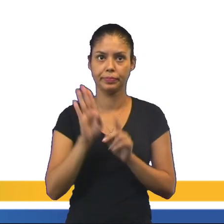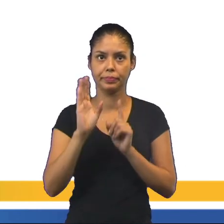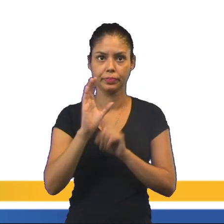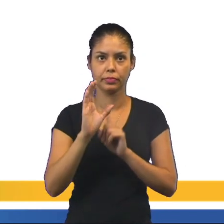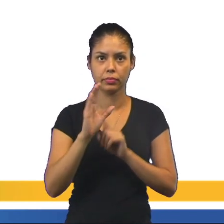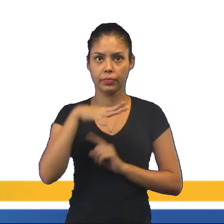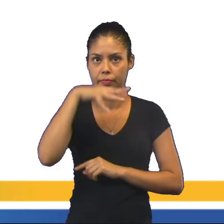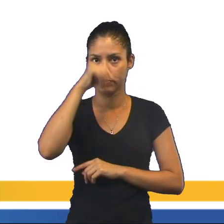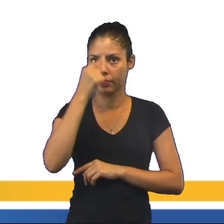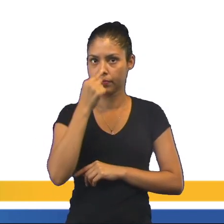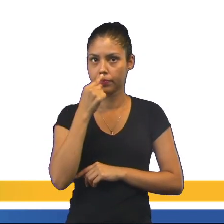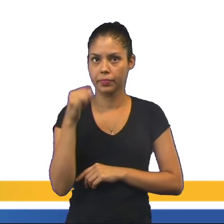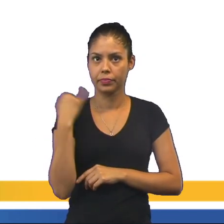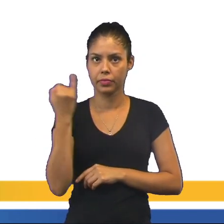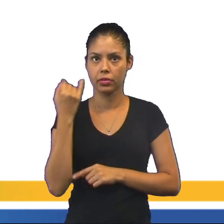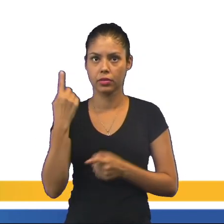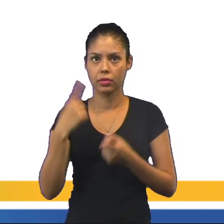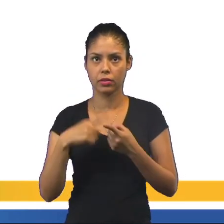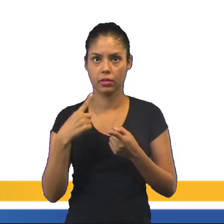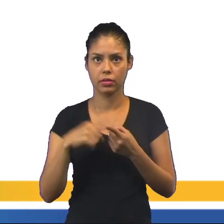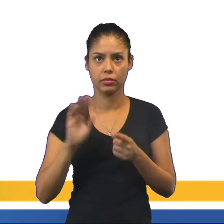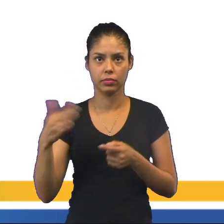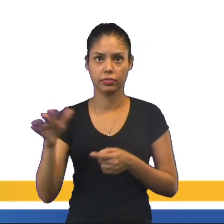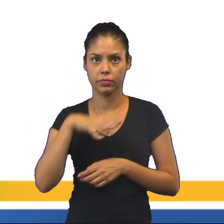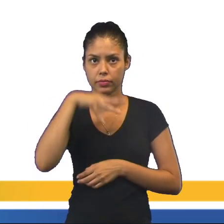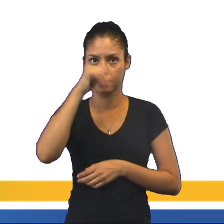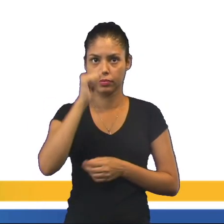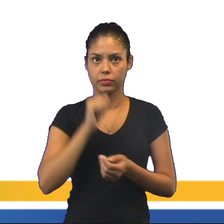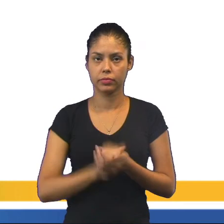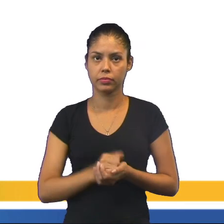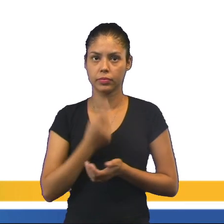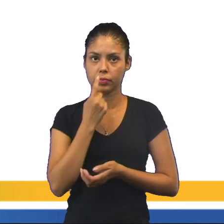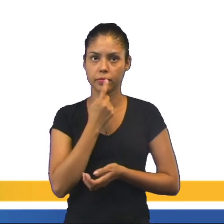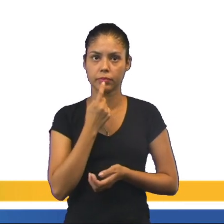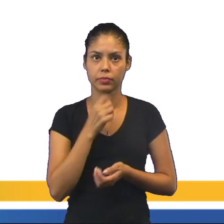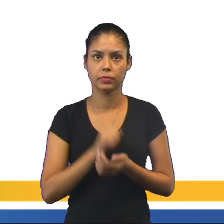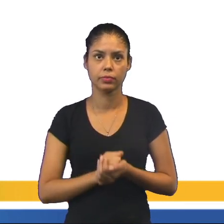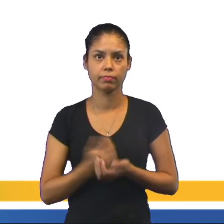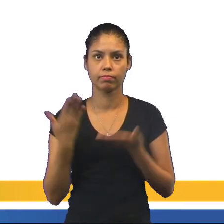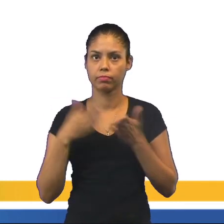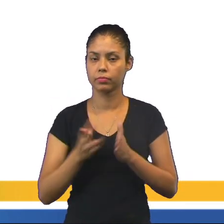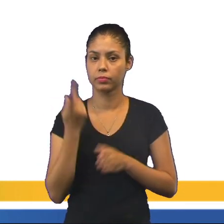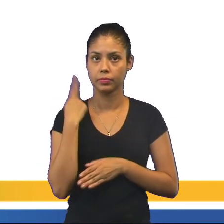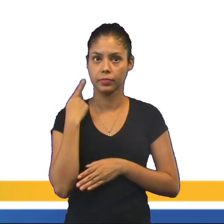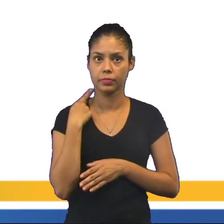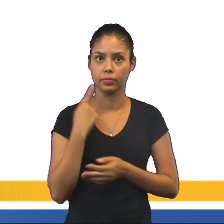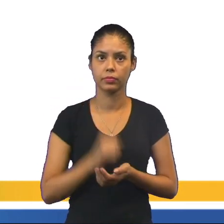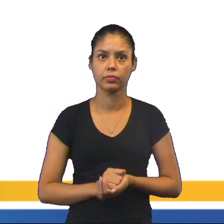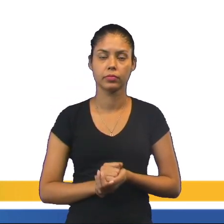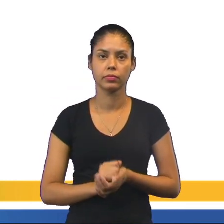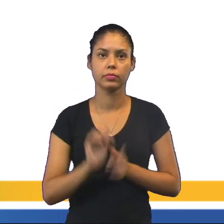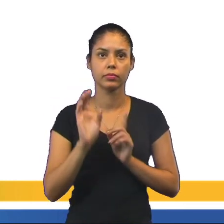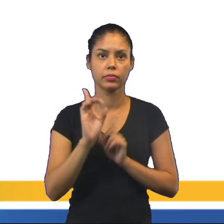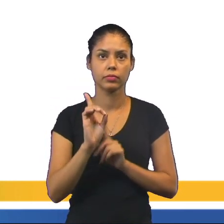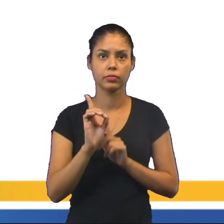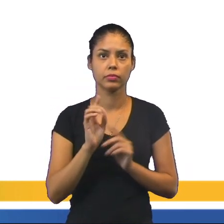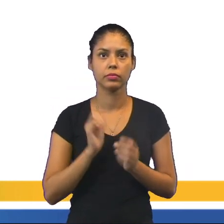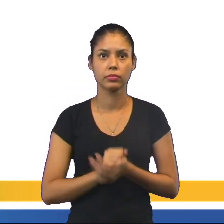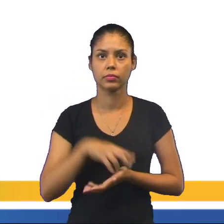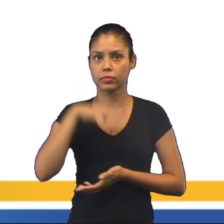C, respirar pelo nariz é importante, pois quando respiramos pela boca o ar não chega aos pulmões. Letra